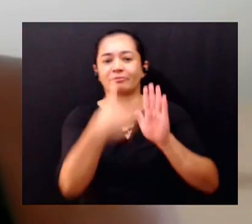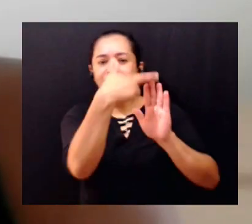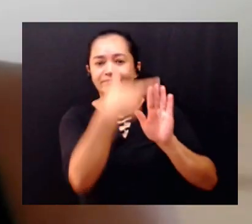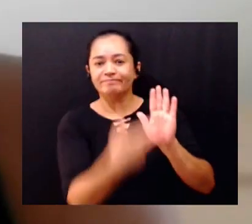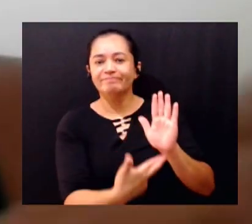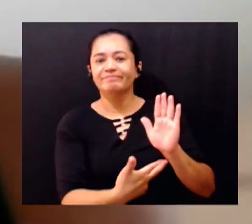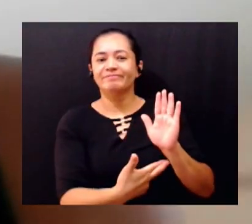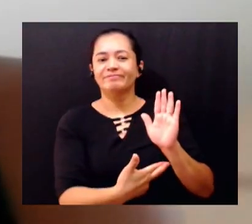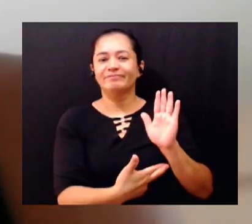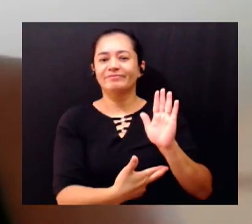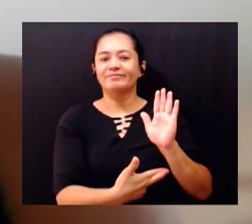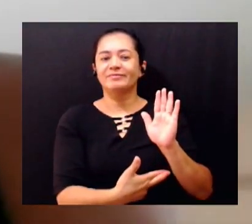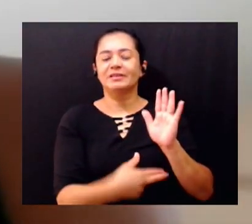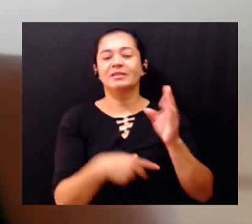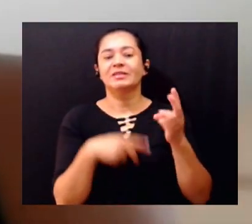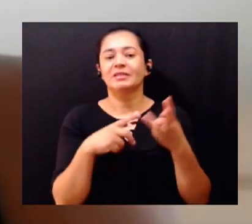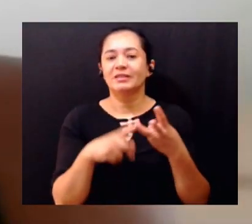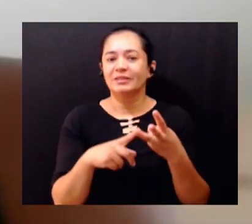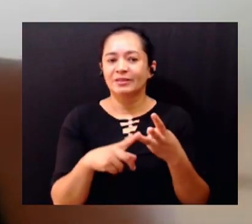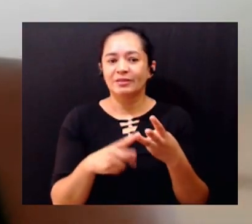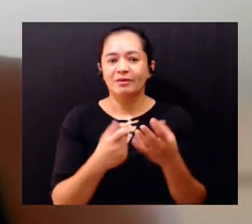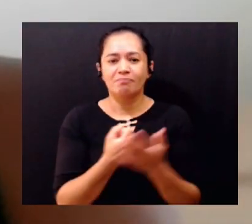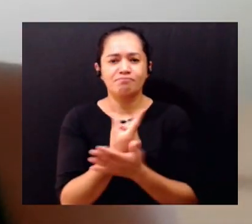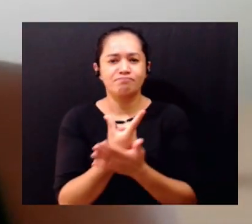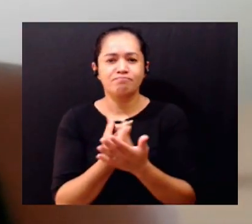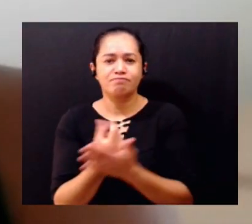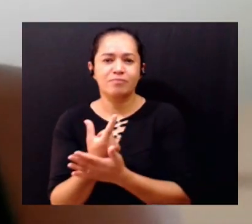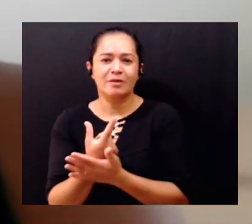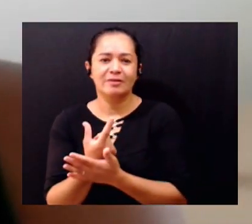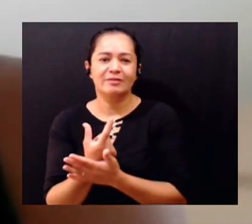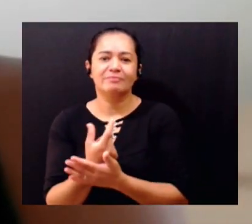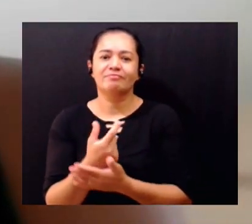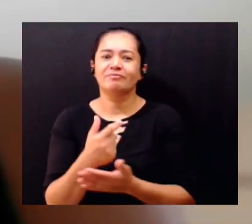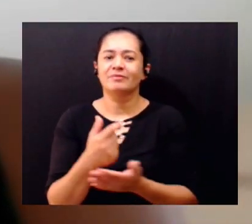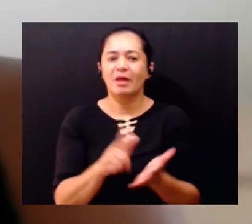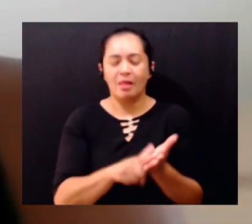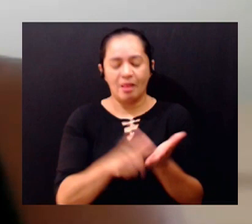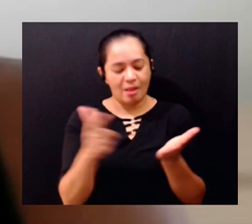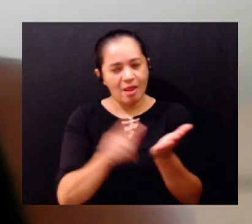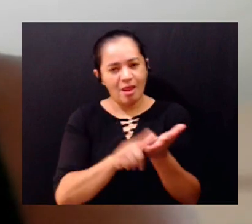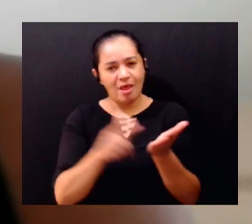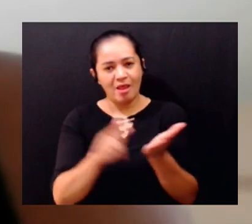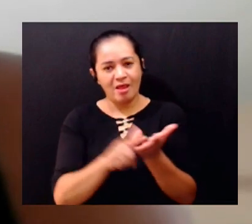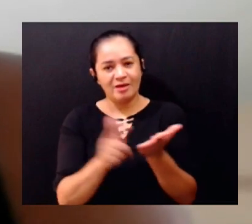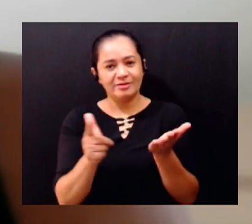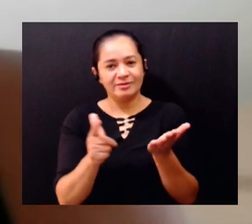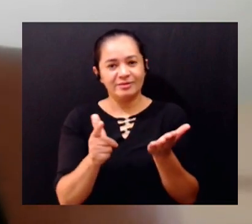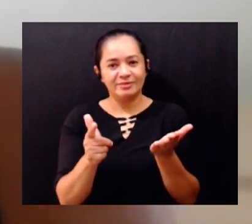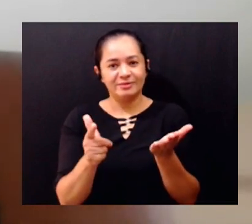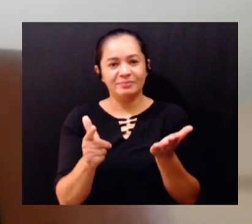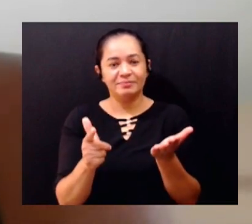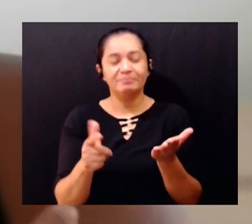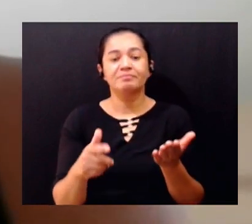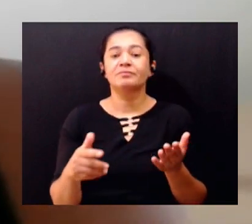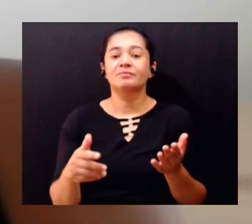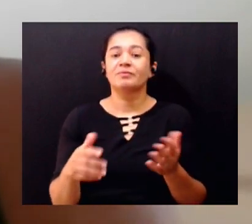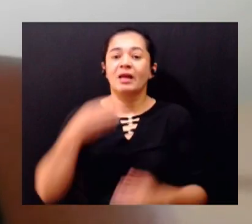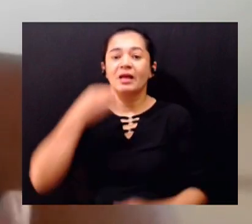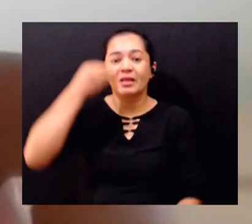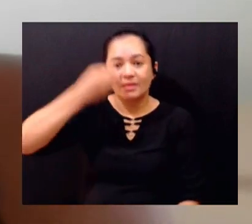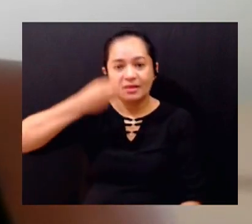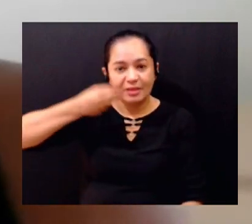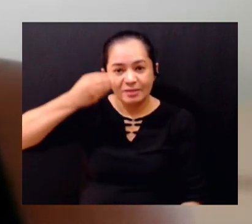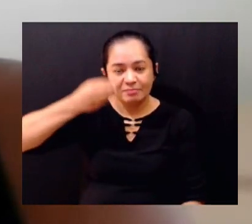Sinergia, com o pessoal, né, os jornalistas, diagramadores e tal. E essa experiência de trabalhar em